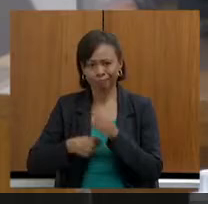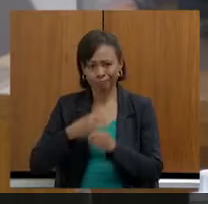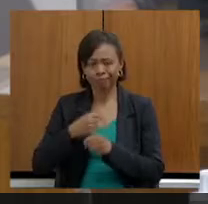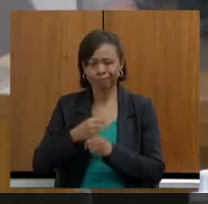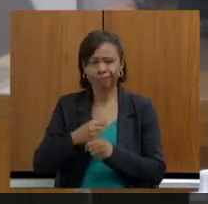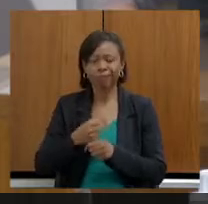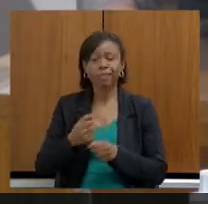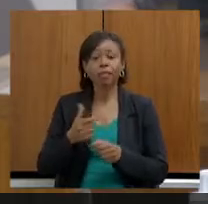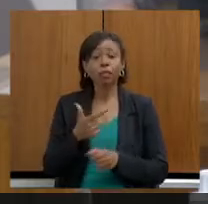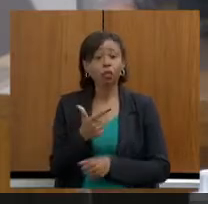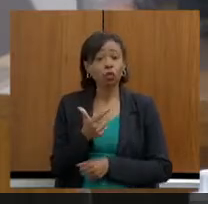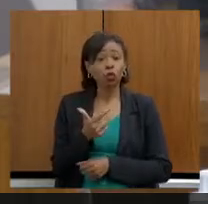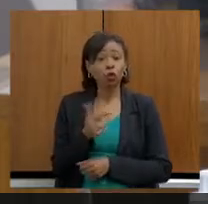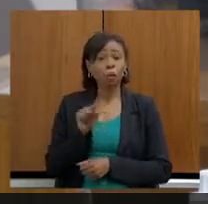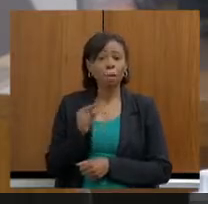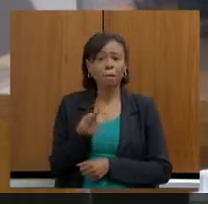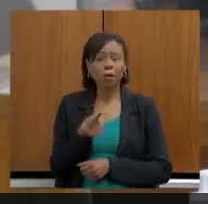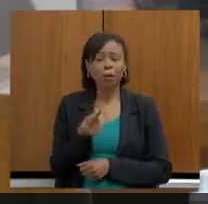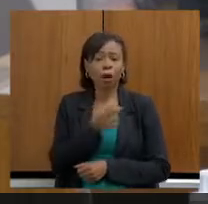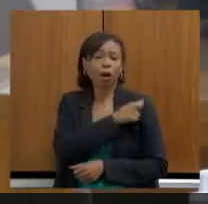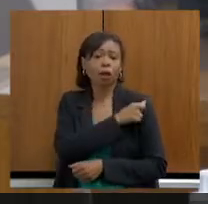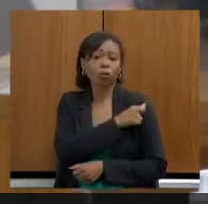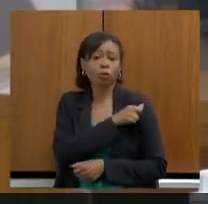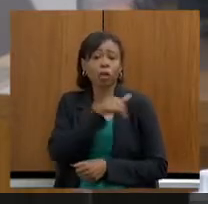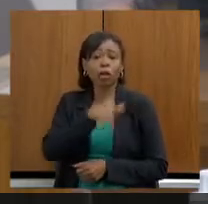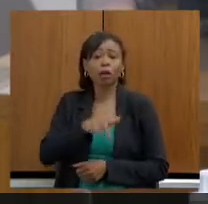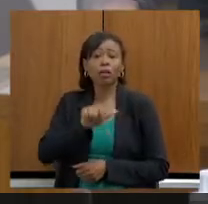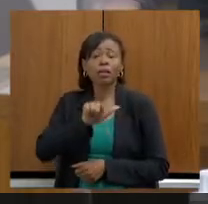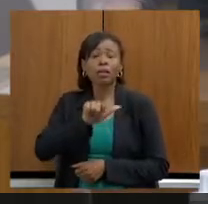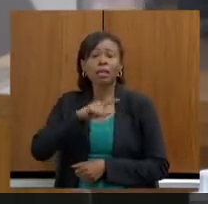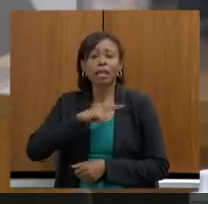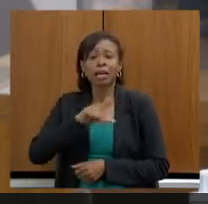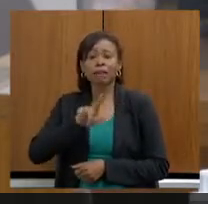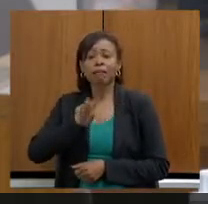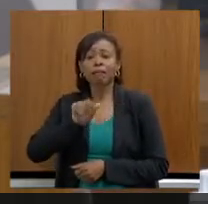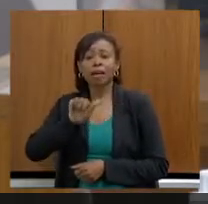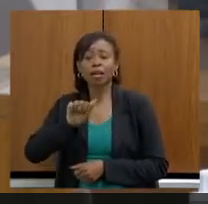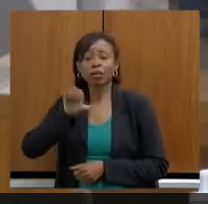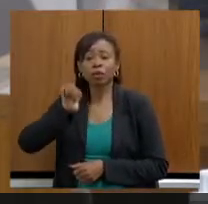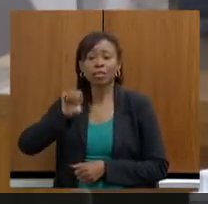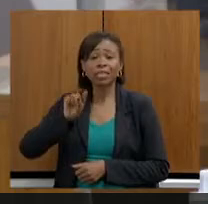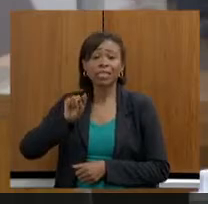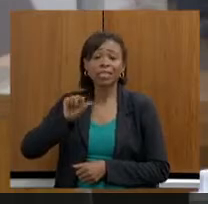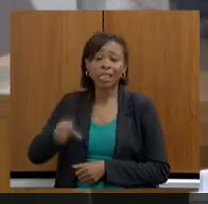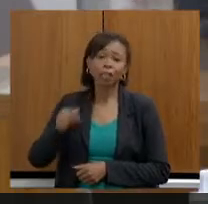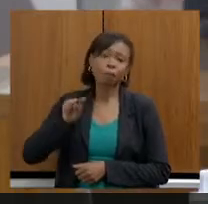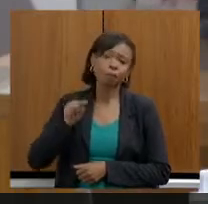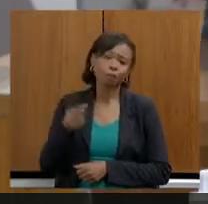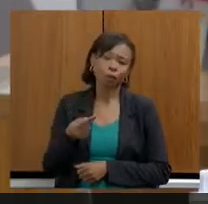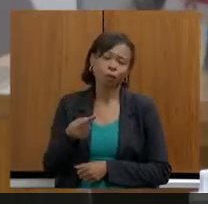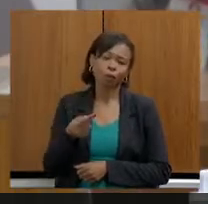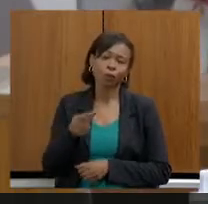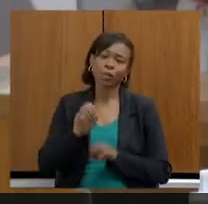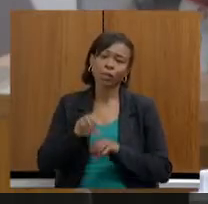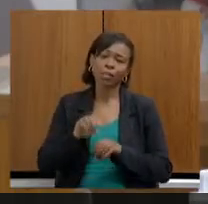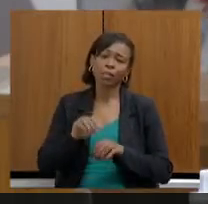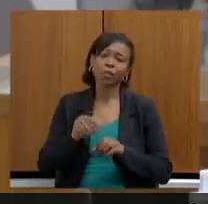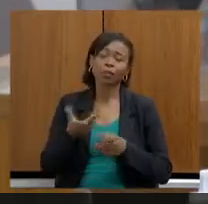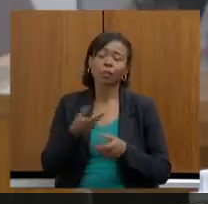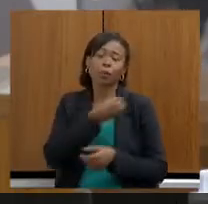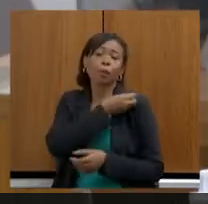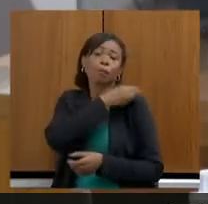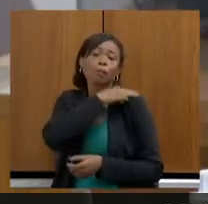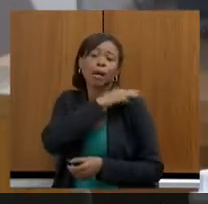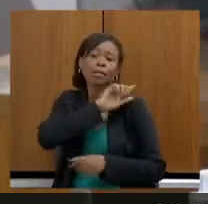hoje nós estamos aí com 97 mil vagas de Ensino Médio integral isso é fundamental para a formação das nossas crianças